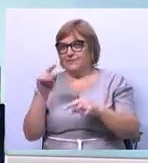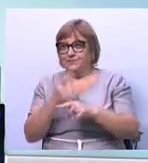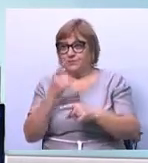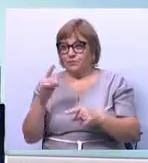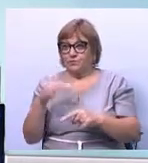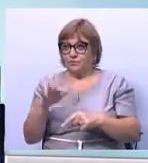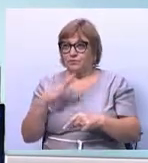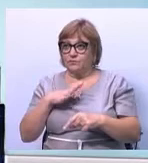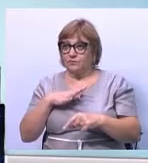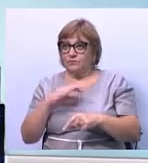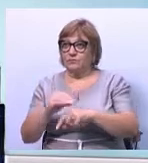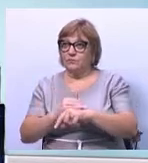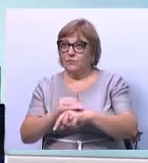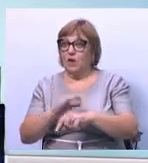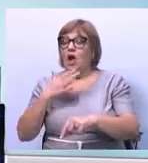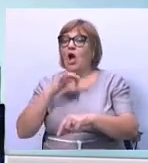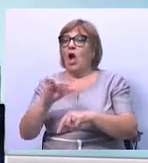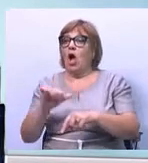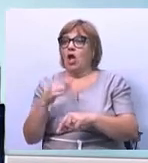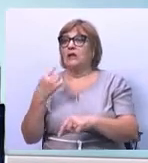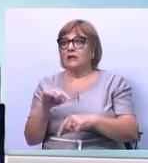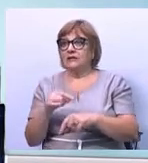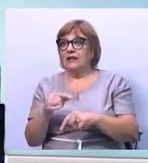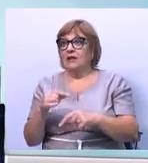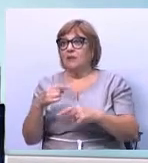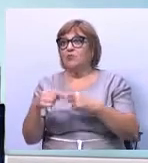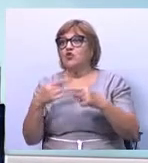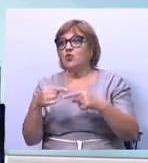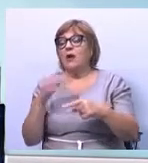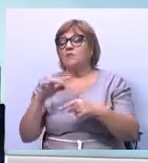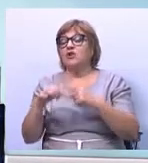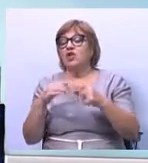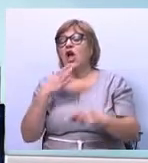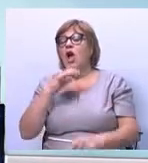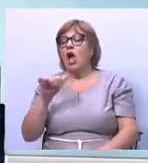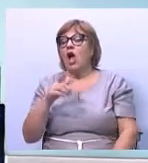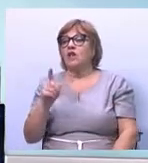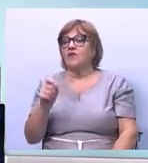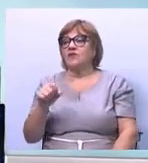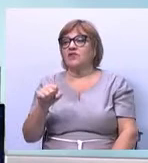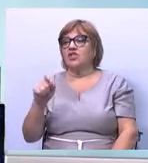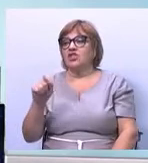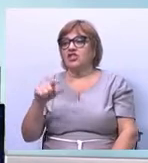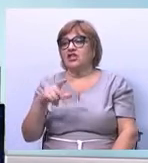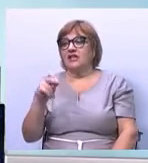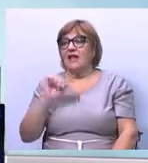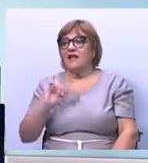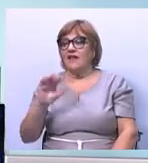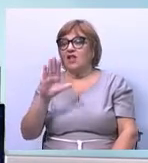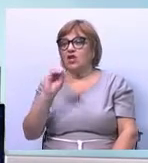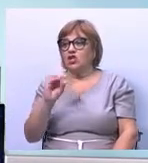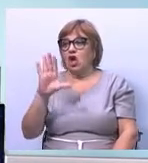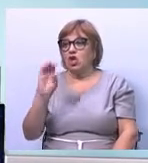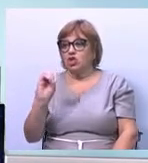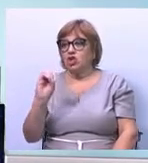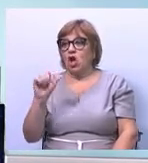nisso, porque quando vamos querer utilizar o óleo essencial na pele, vamos ter de o diluir e o ideal é diluir com com o óleo vegetal. E então, neste caso, trouxe o óleo vegetal de jojoba,